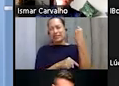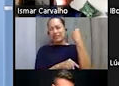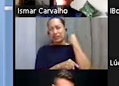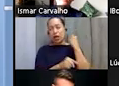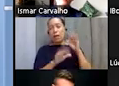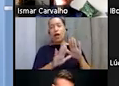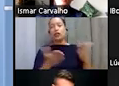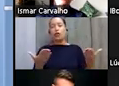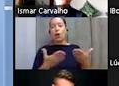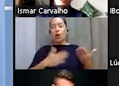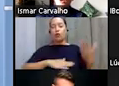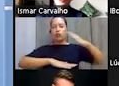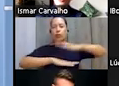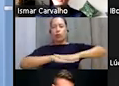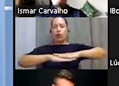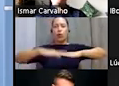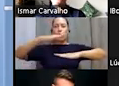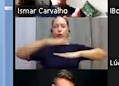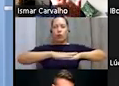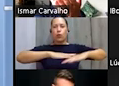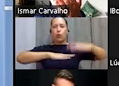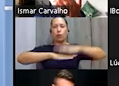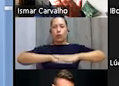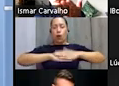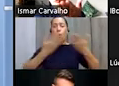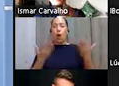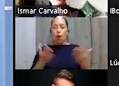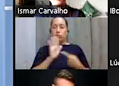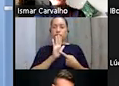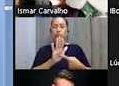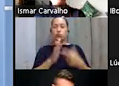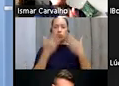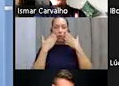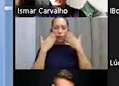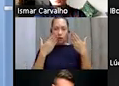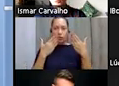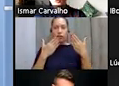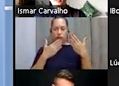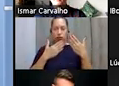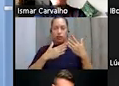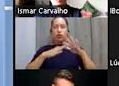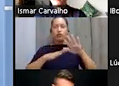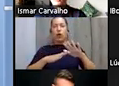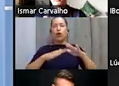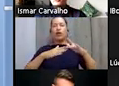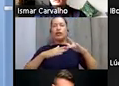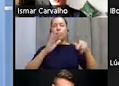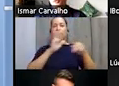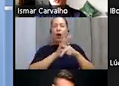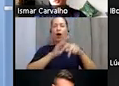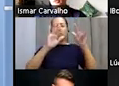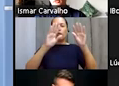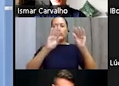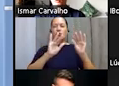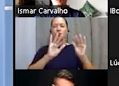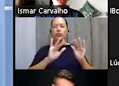desse rio estão expostos, eles foram soerguidos, erodidos, dão novas